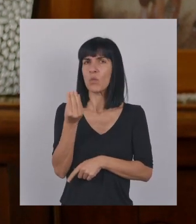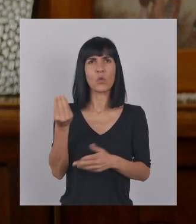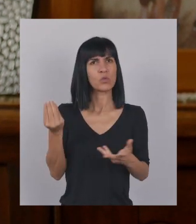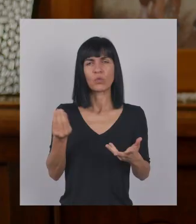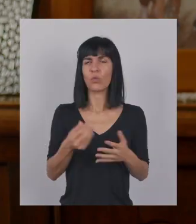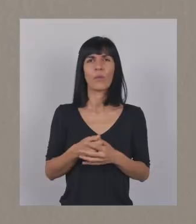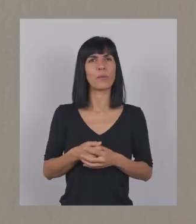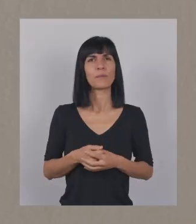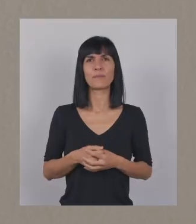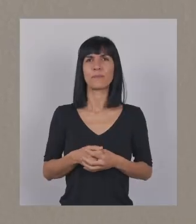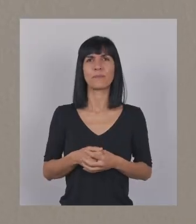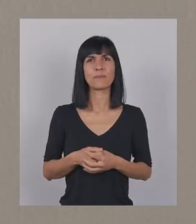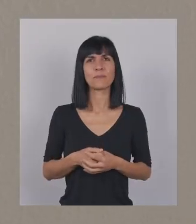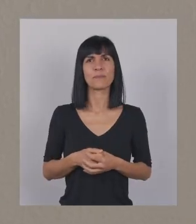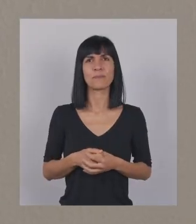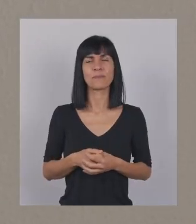muito